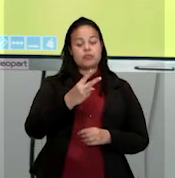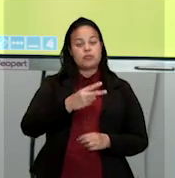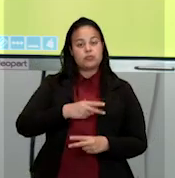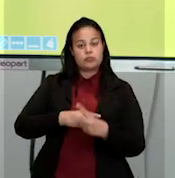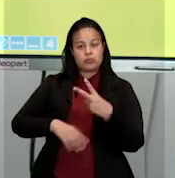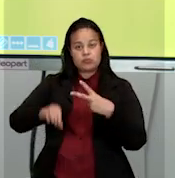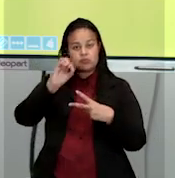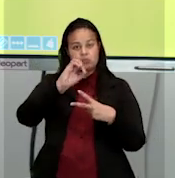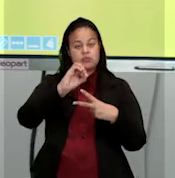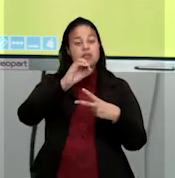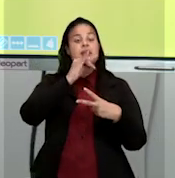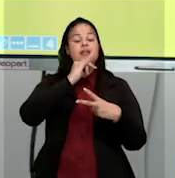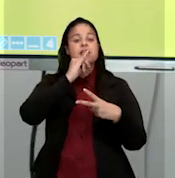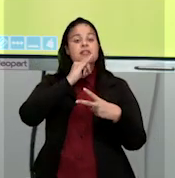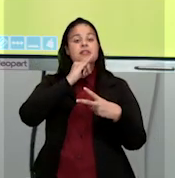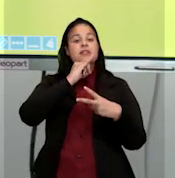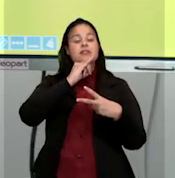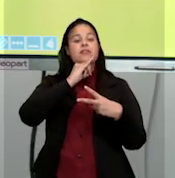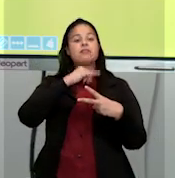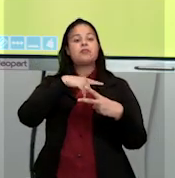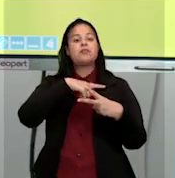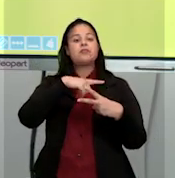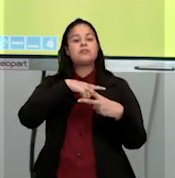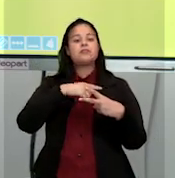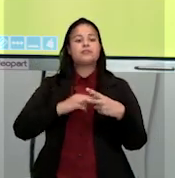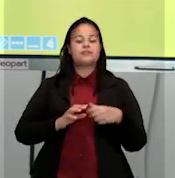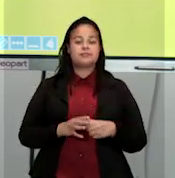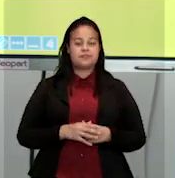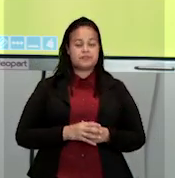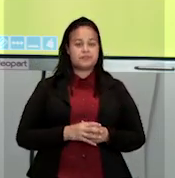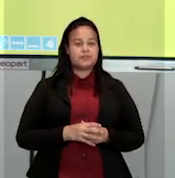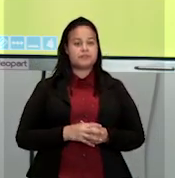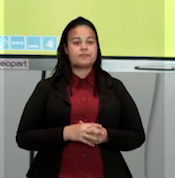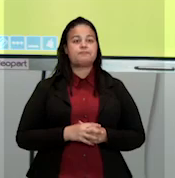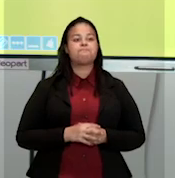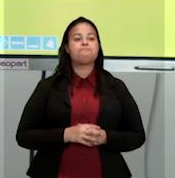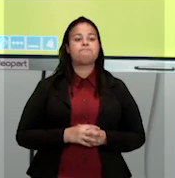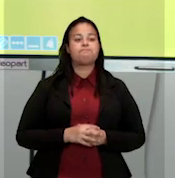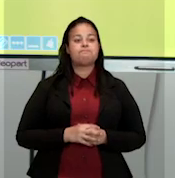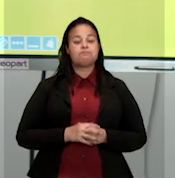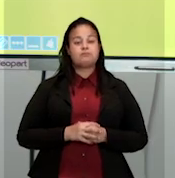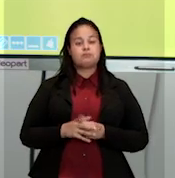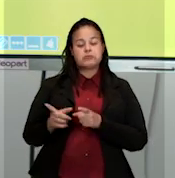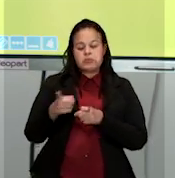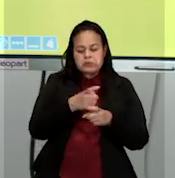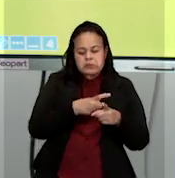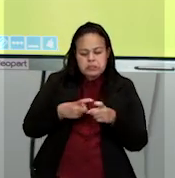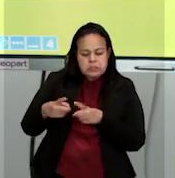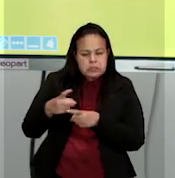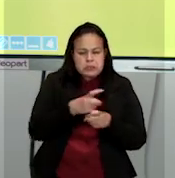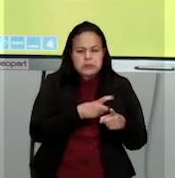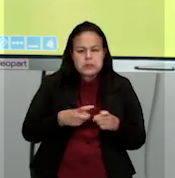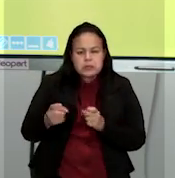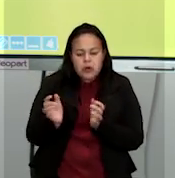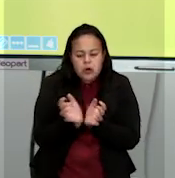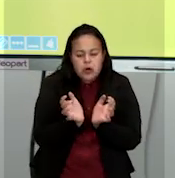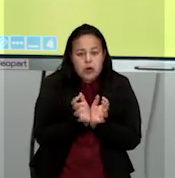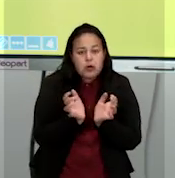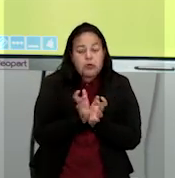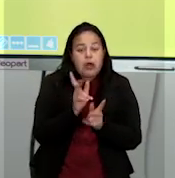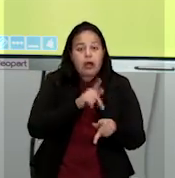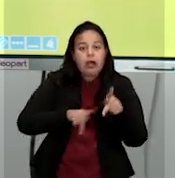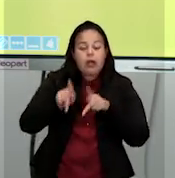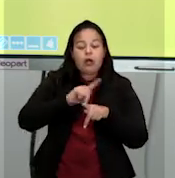porque aqui esse é um exemplo de culturas de baterias, nada a ver, né? Bactérias, de uma população que